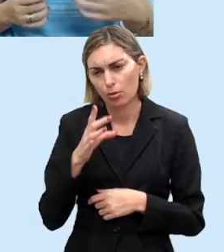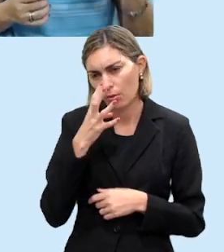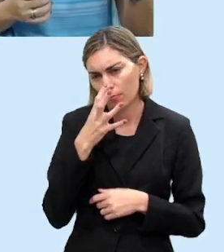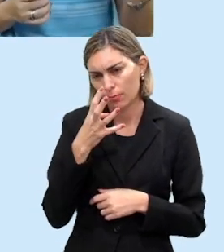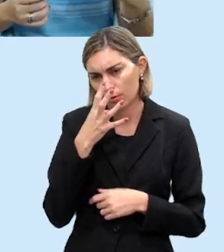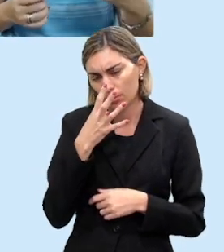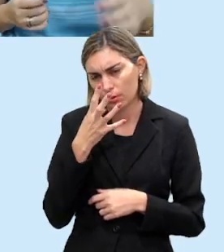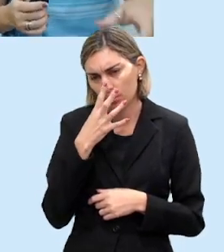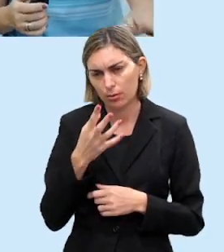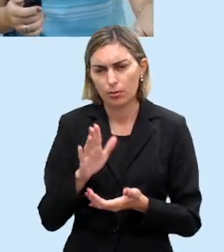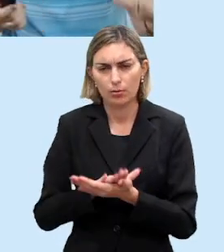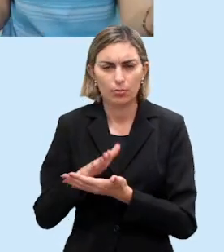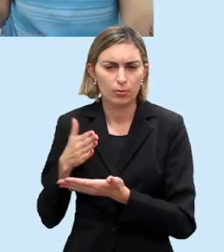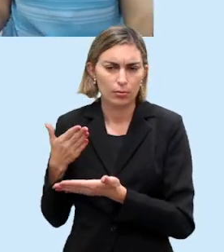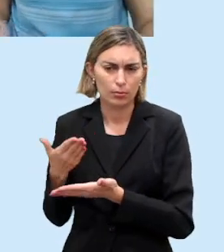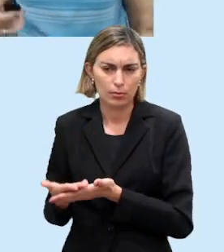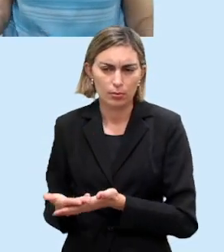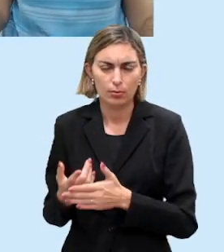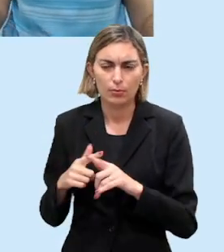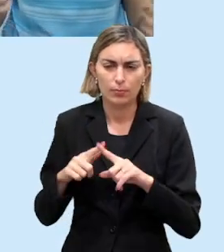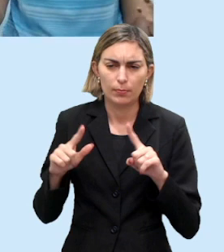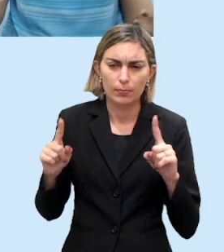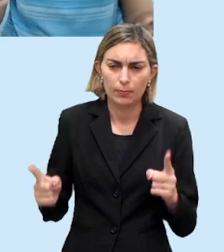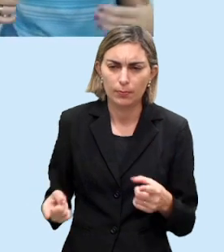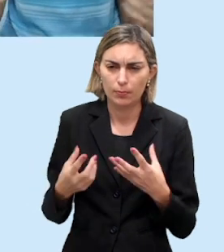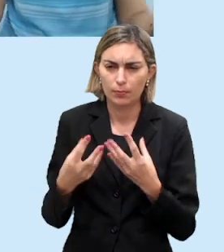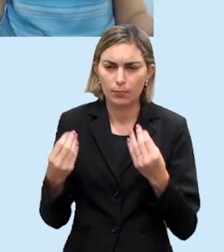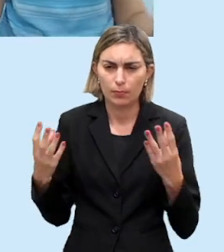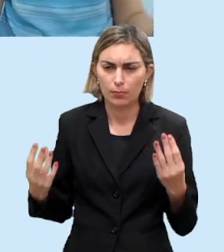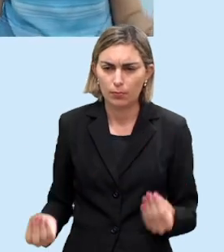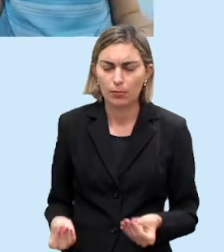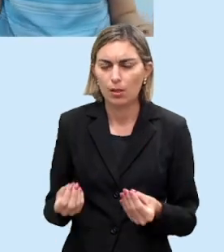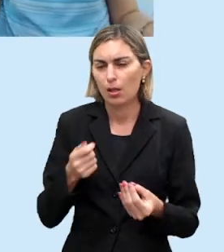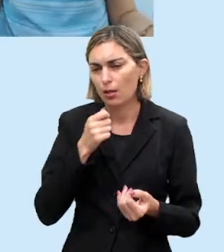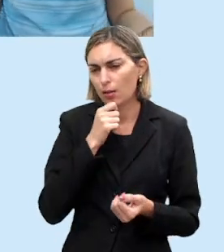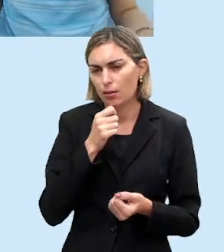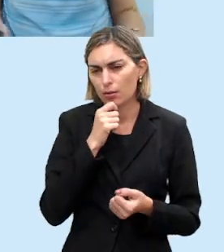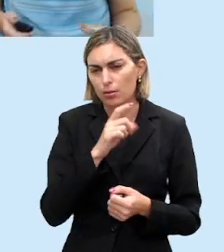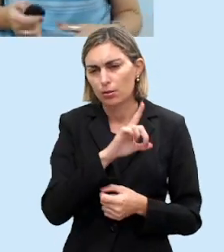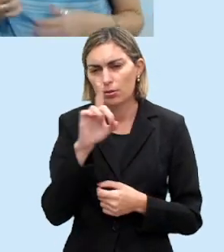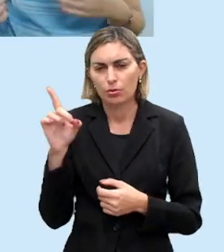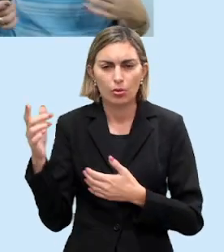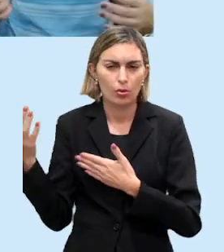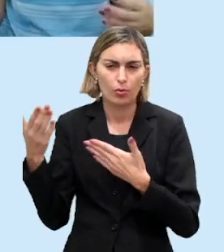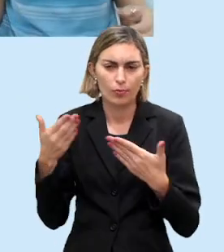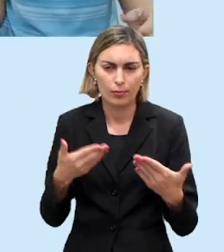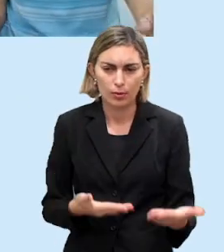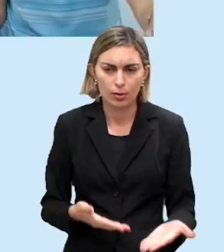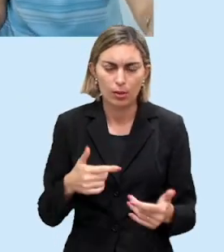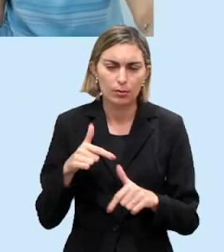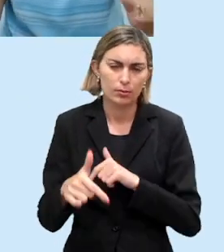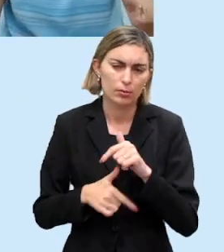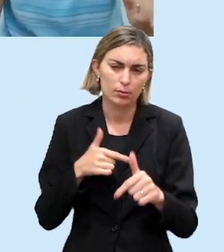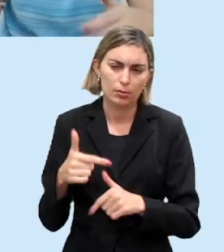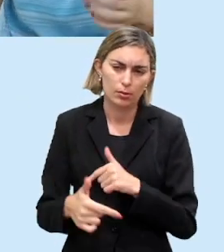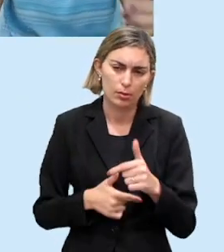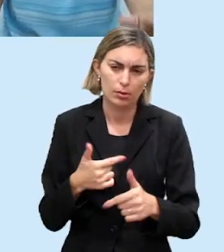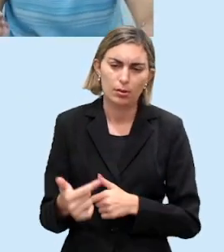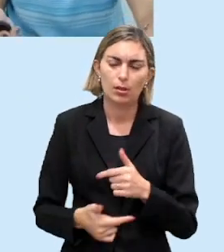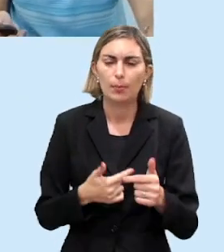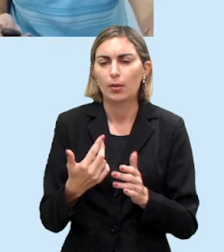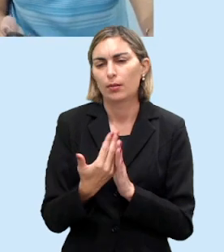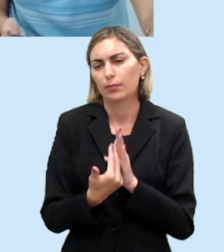observando, interpretando, mas muitas vezes, quem sabe, a gente não vai ser um dia convidado para ir trabalhar com design de superfície